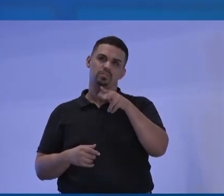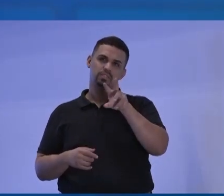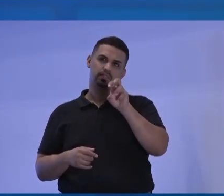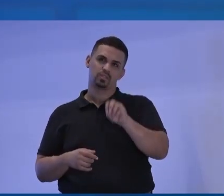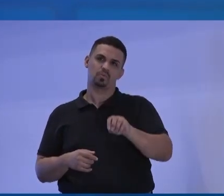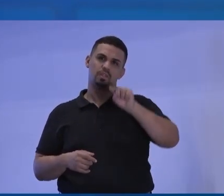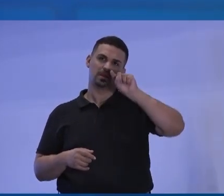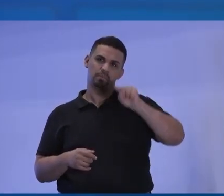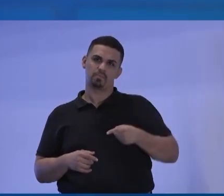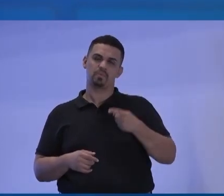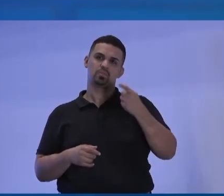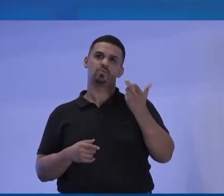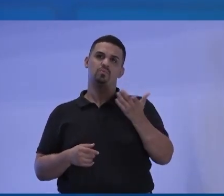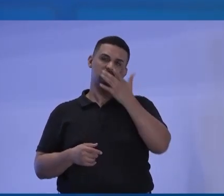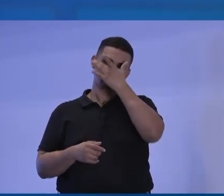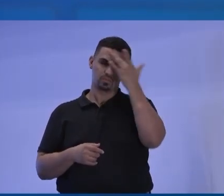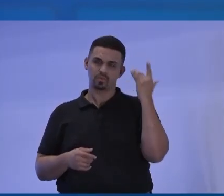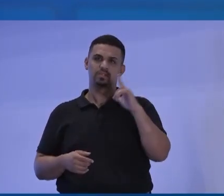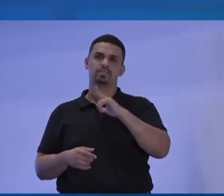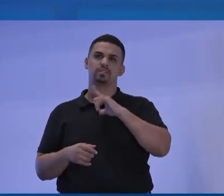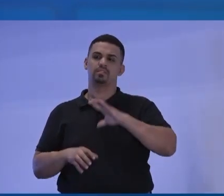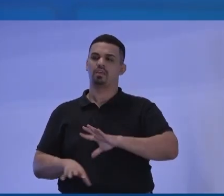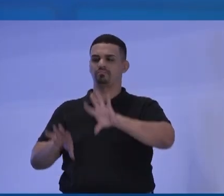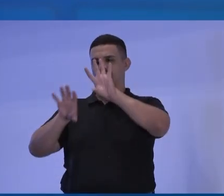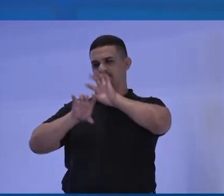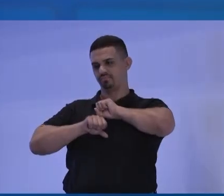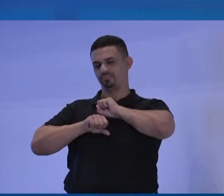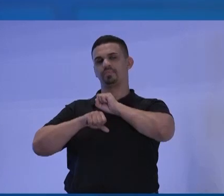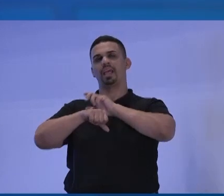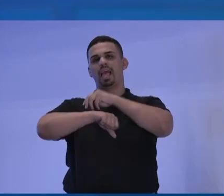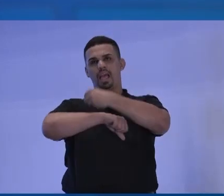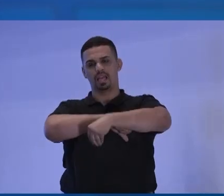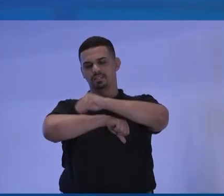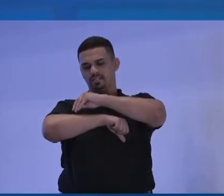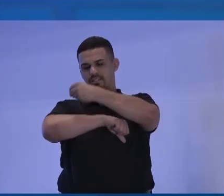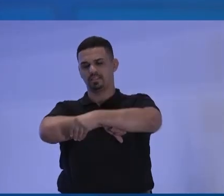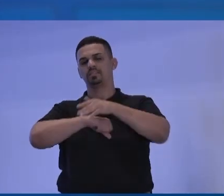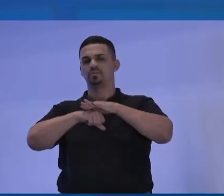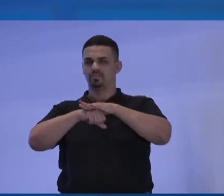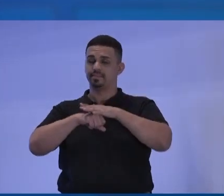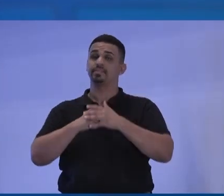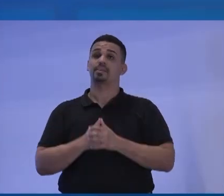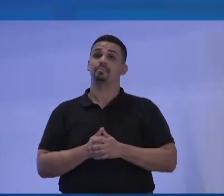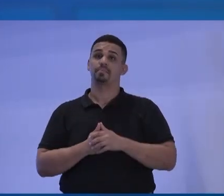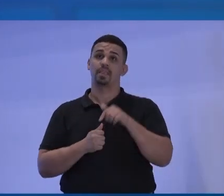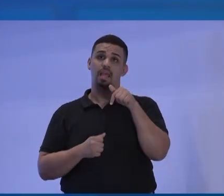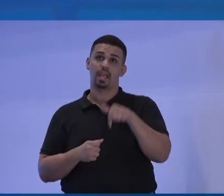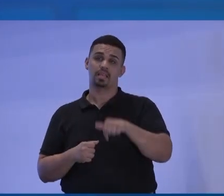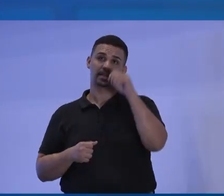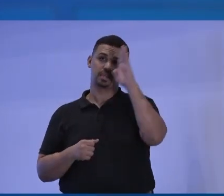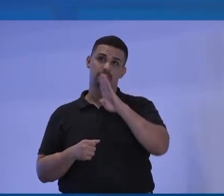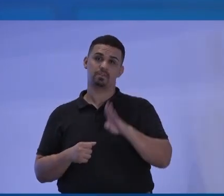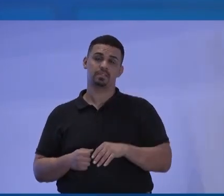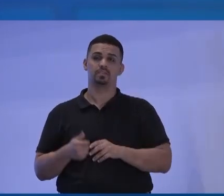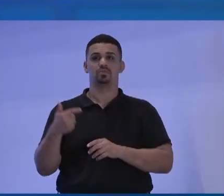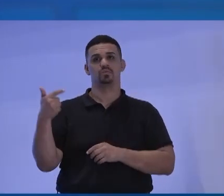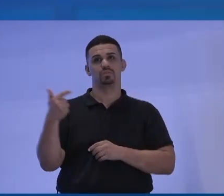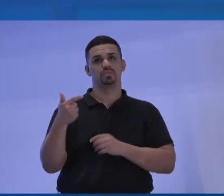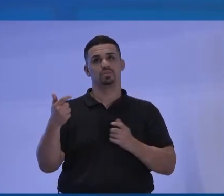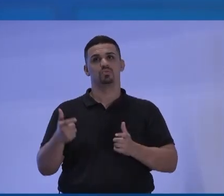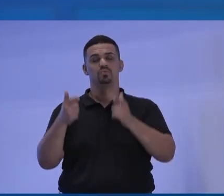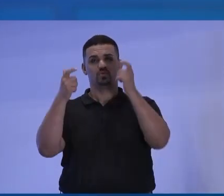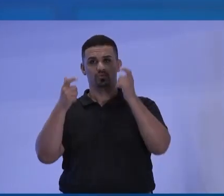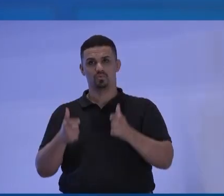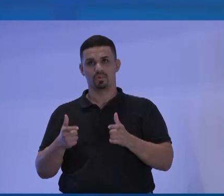mil pacientes portadores de hanseníase. No Brasil, que é o segundo lugar no mundo em números de casos novos